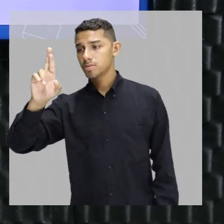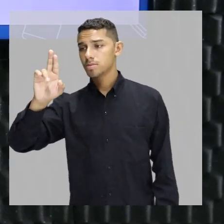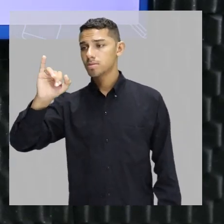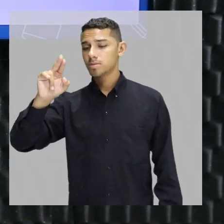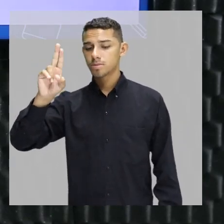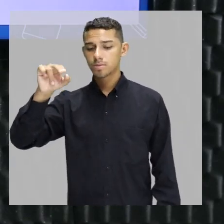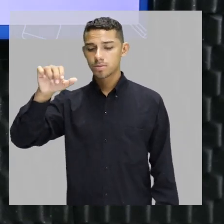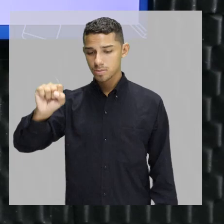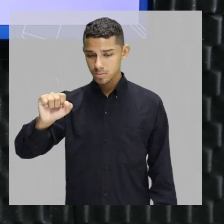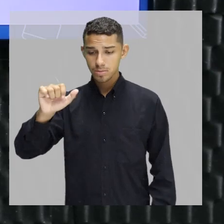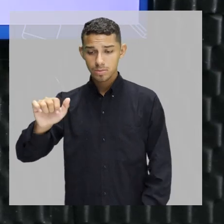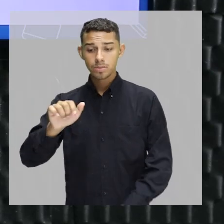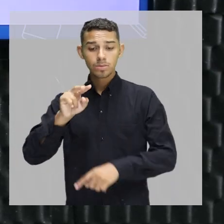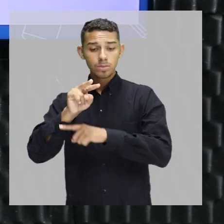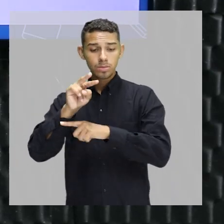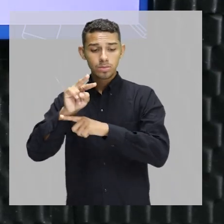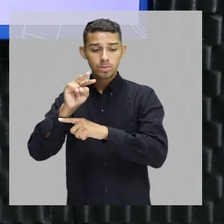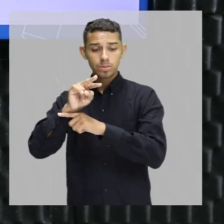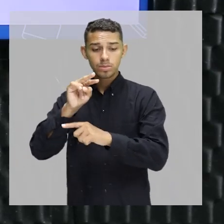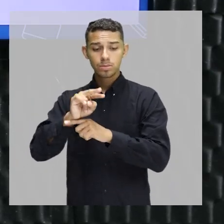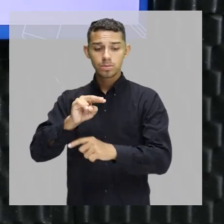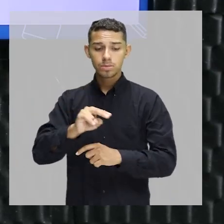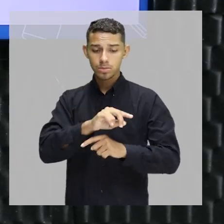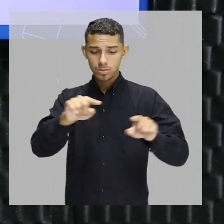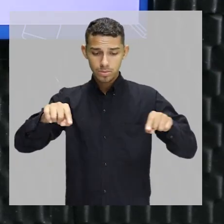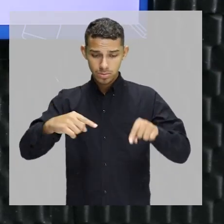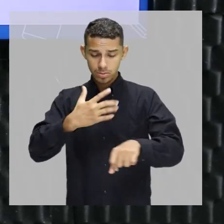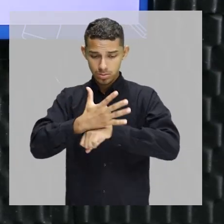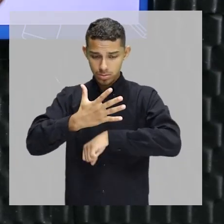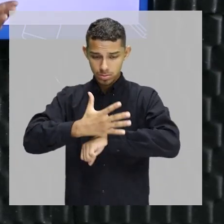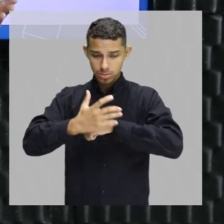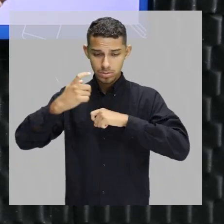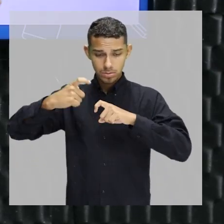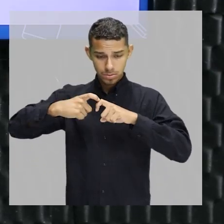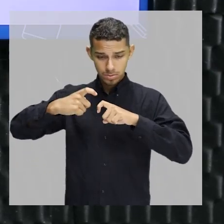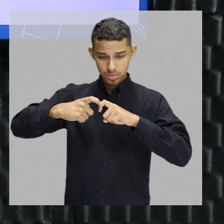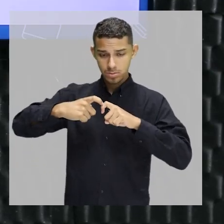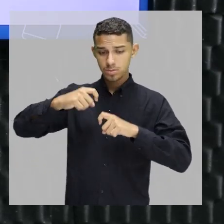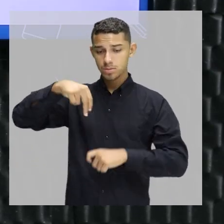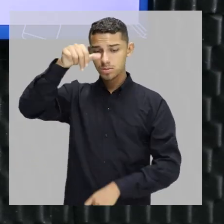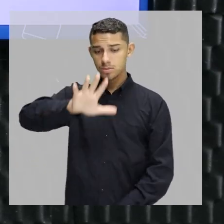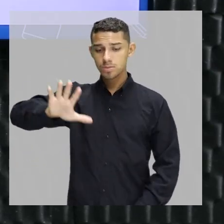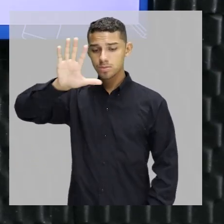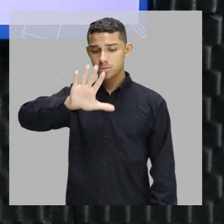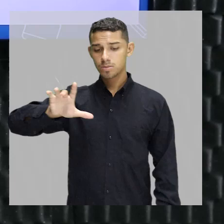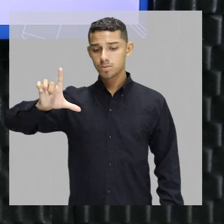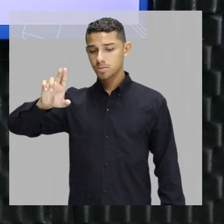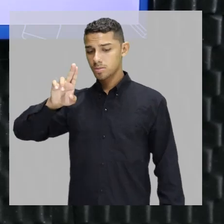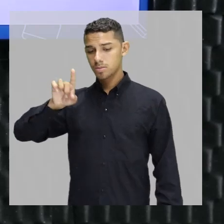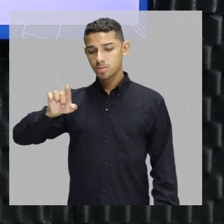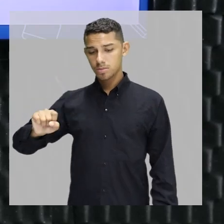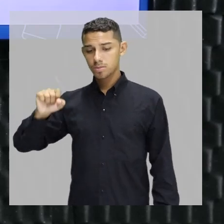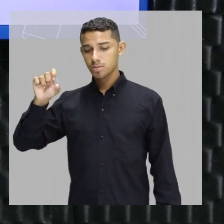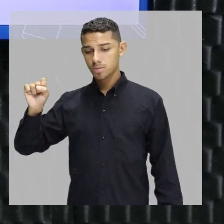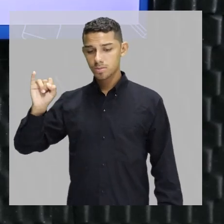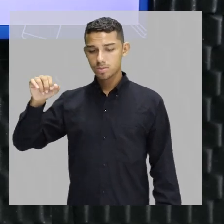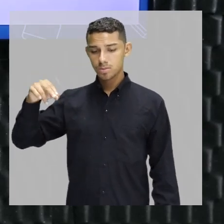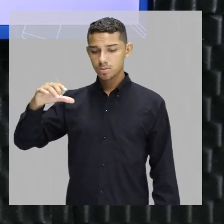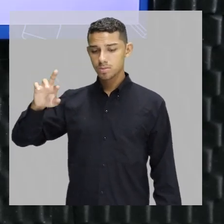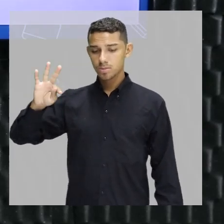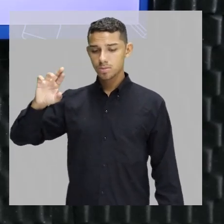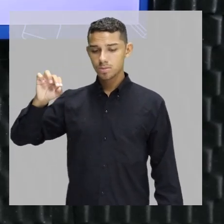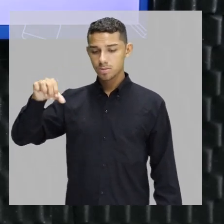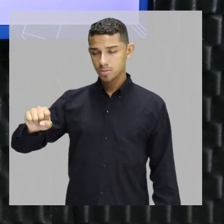Laboratório Nacional de Luz Síncrotron, que é o LNLS, certo? Lá é um grande campus chamado de CNPEM,